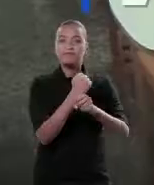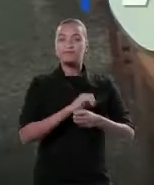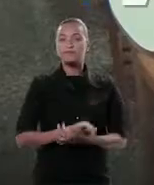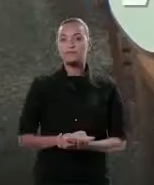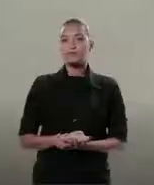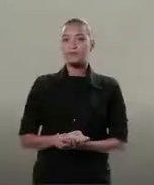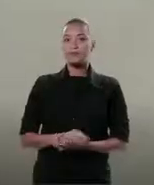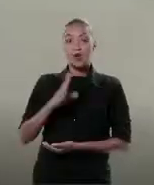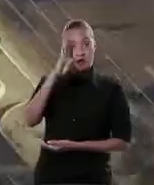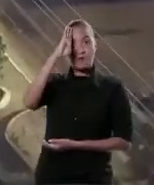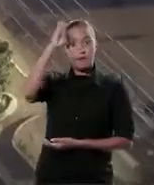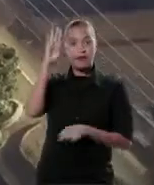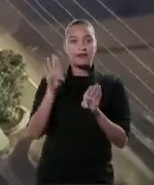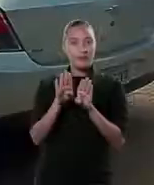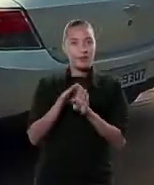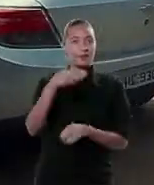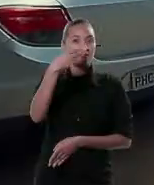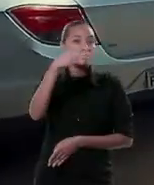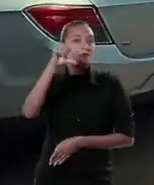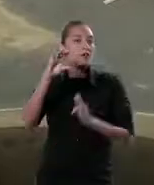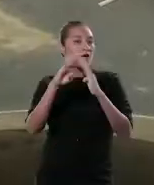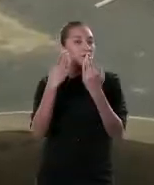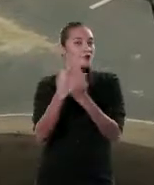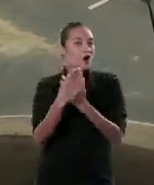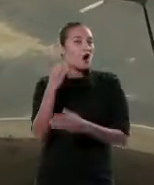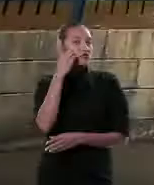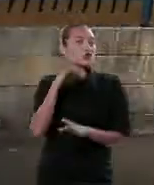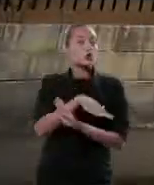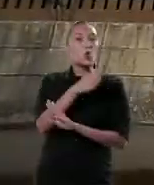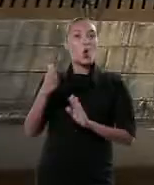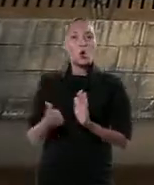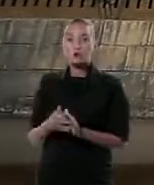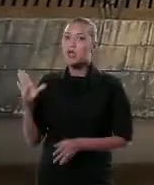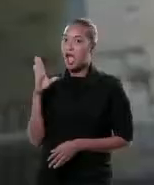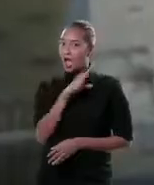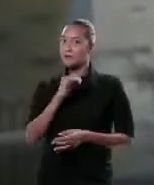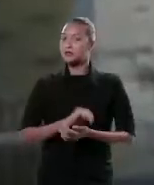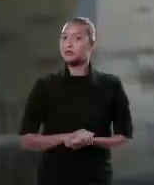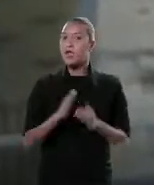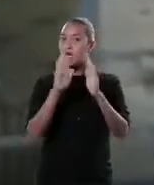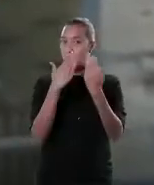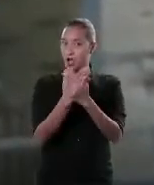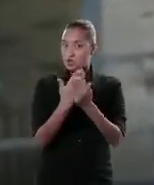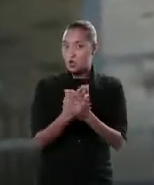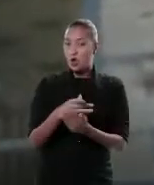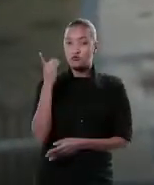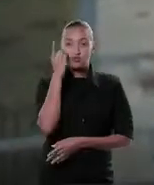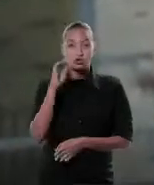ampliadas. E Omar fez 39 escolas de tempo integral. Um recorde. A escola de tempo